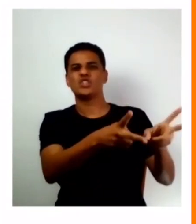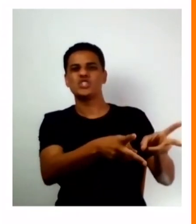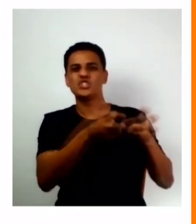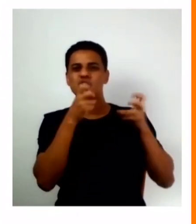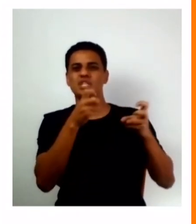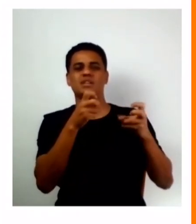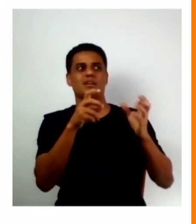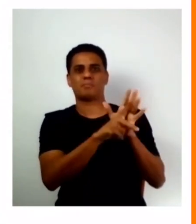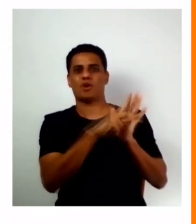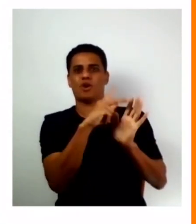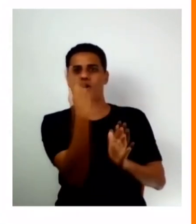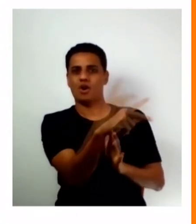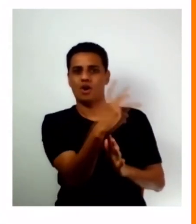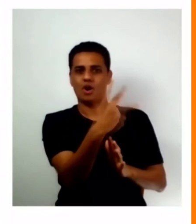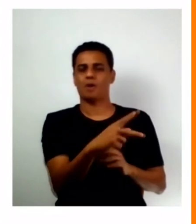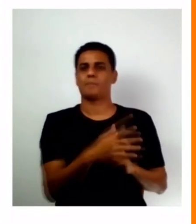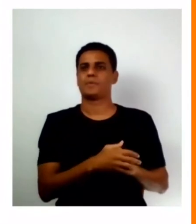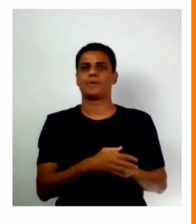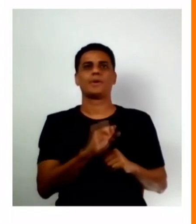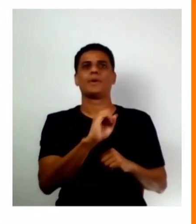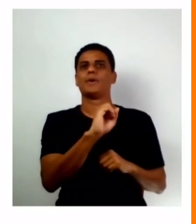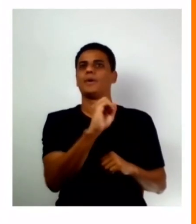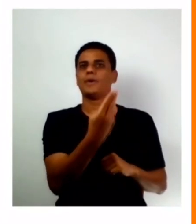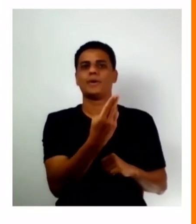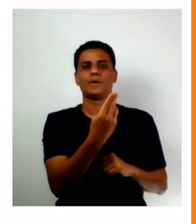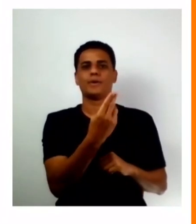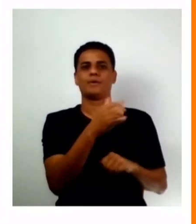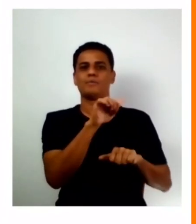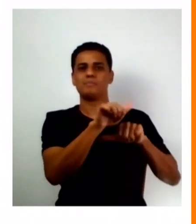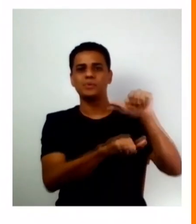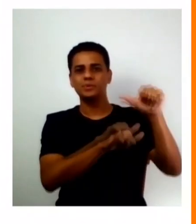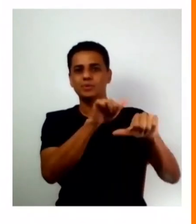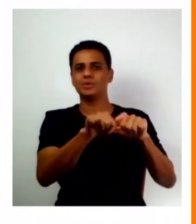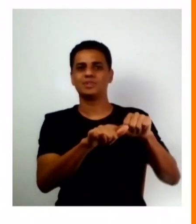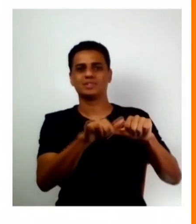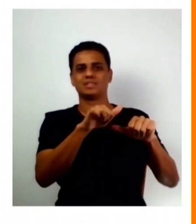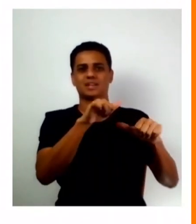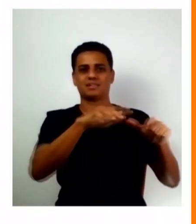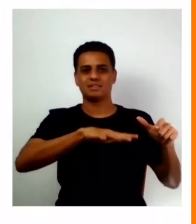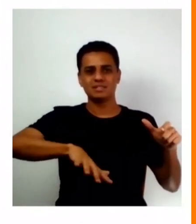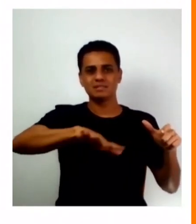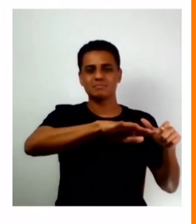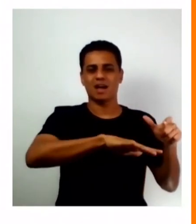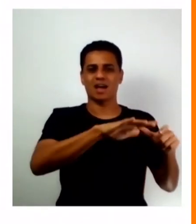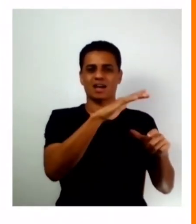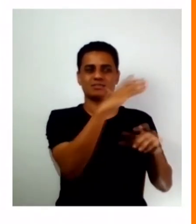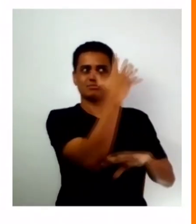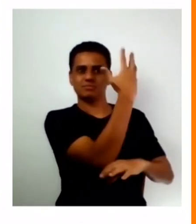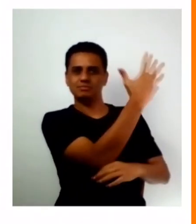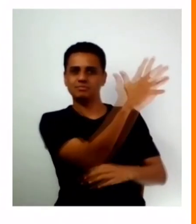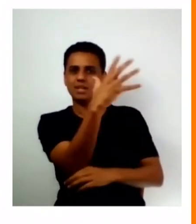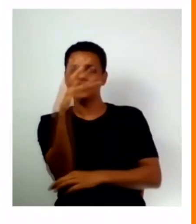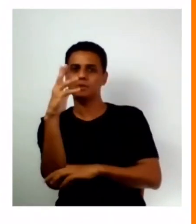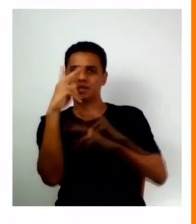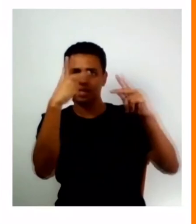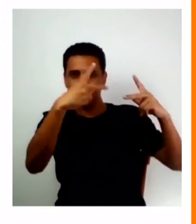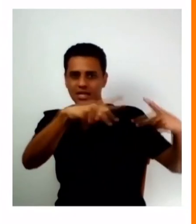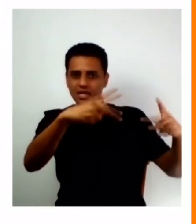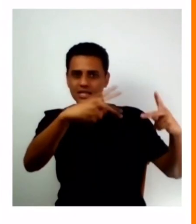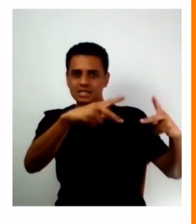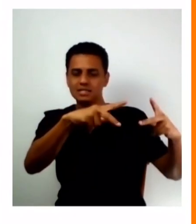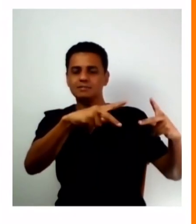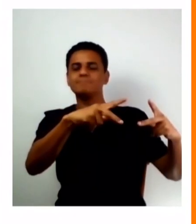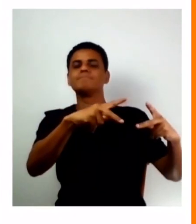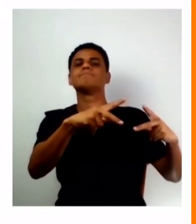o cambio do ambiente cultural ao ambiente natural, provoca um